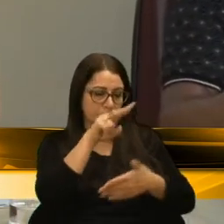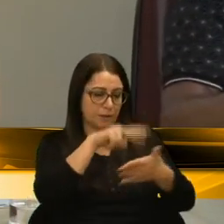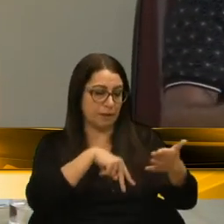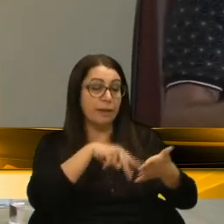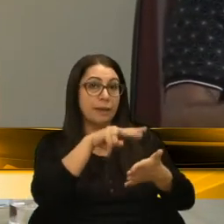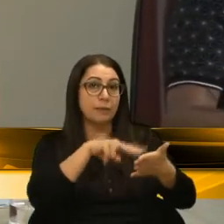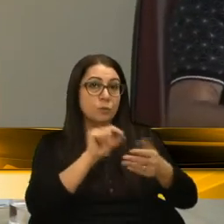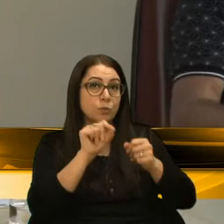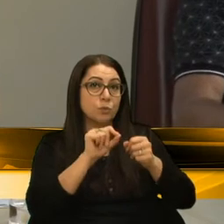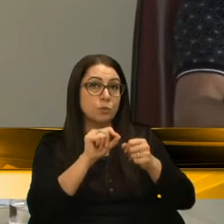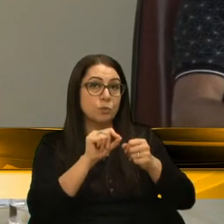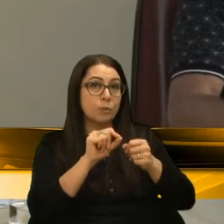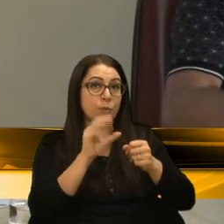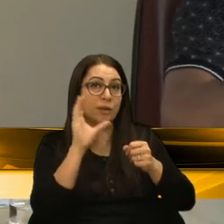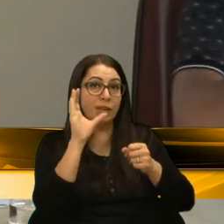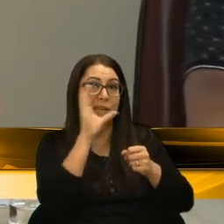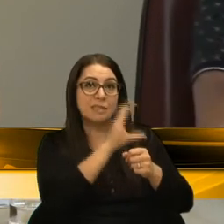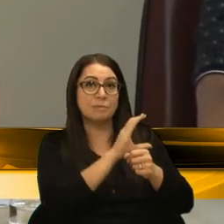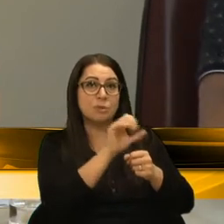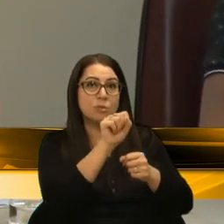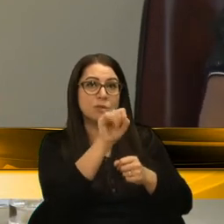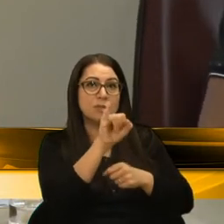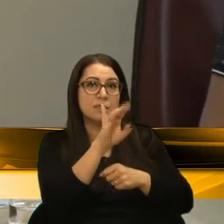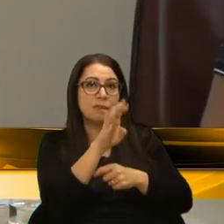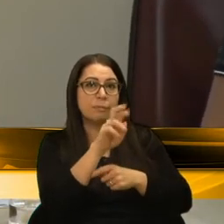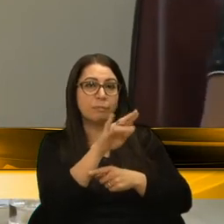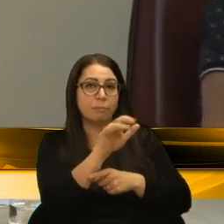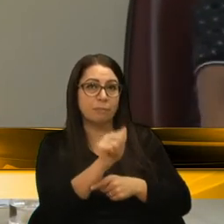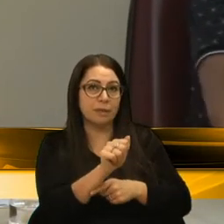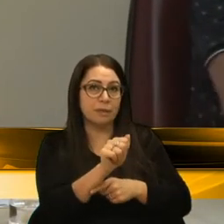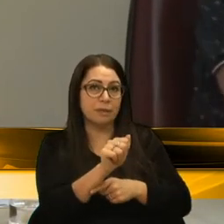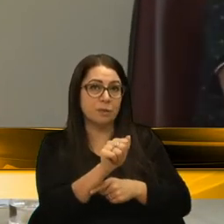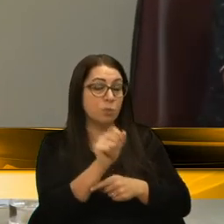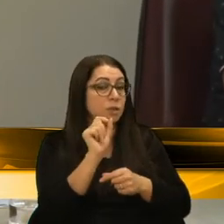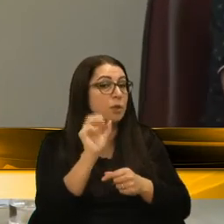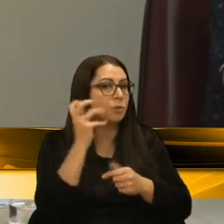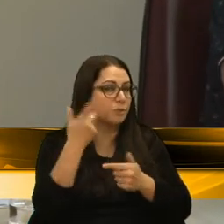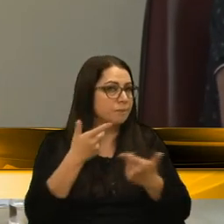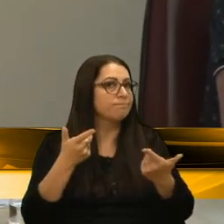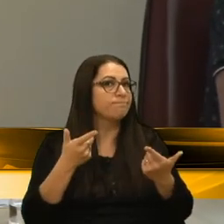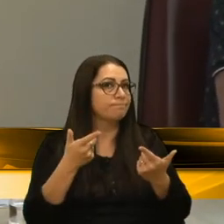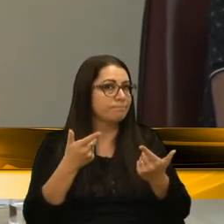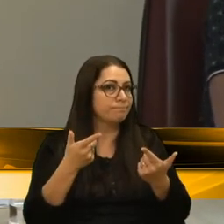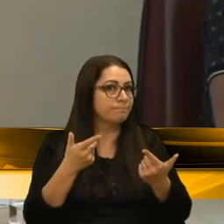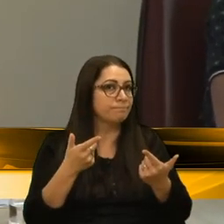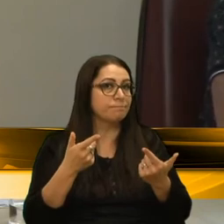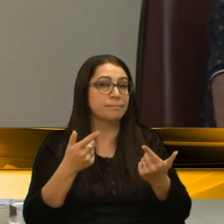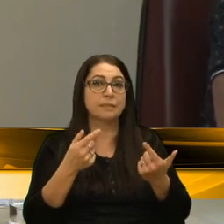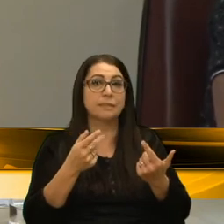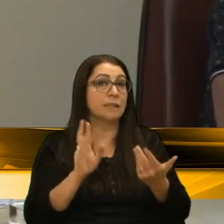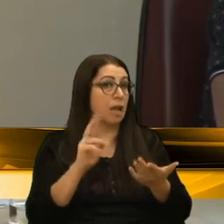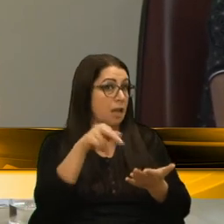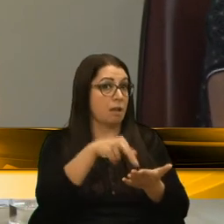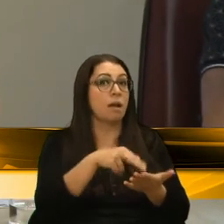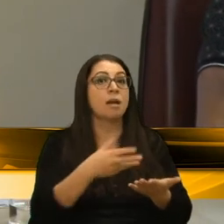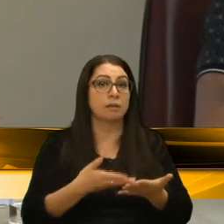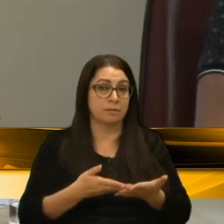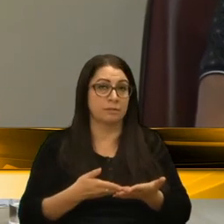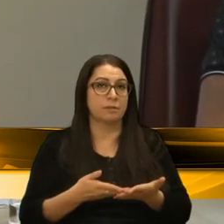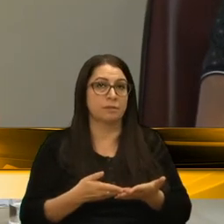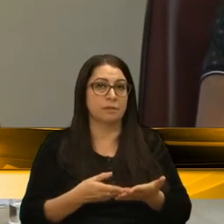o aquecimento na Sibéria. Gente, as consequências que isso está causando já são reais.